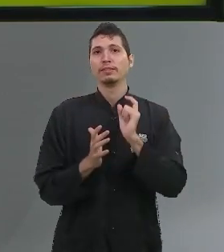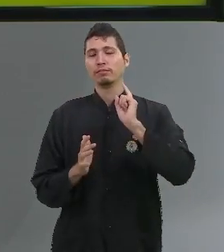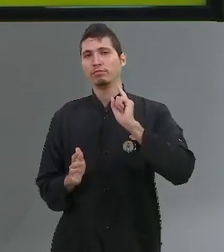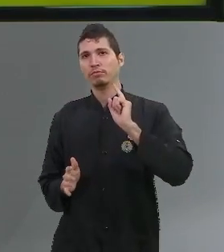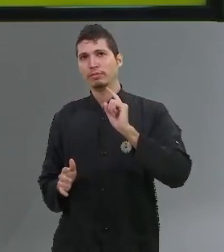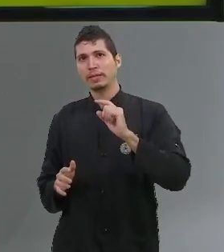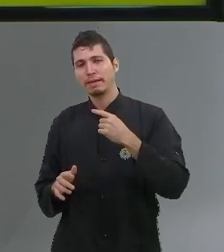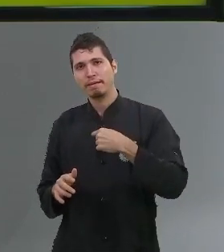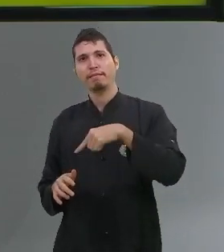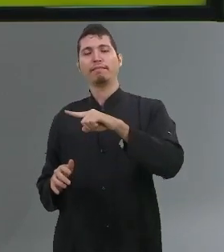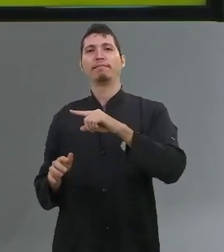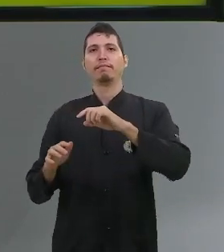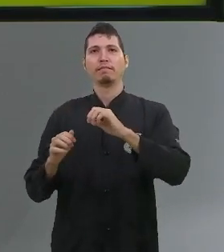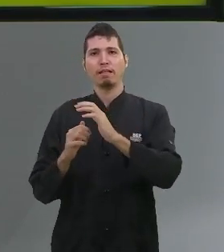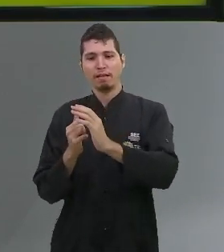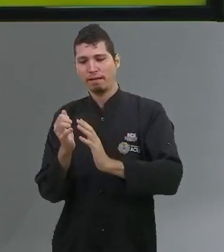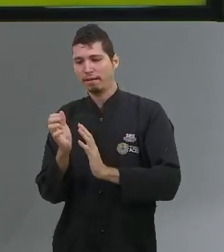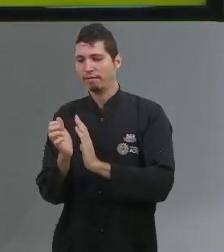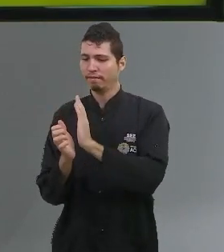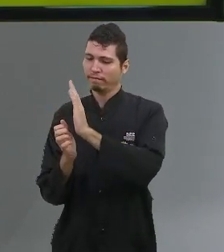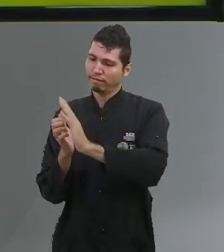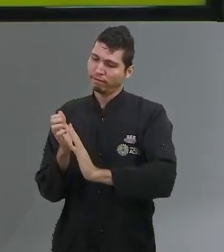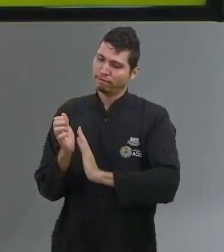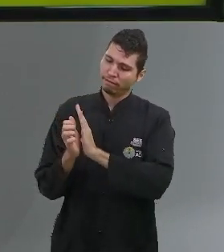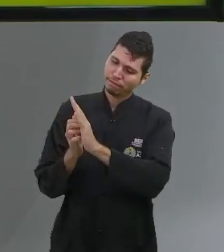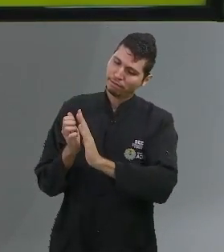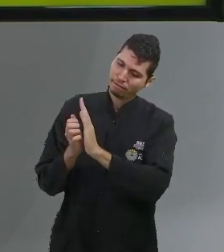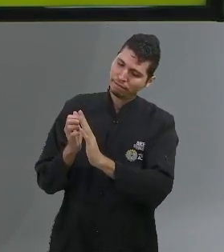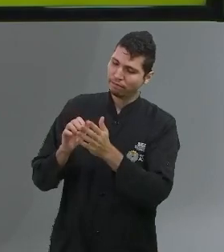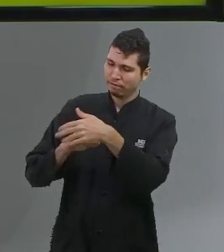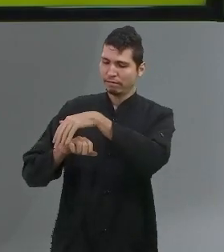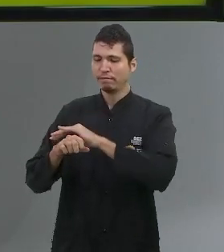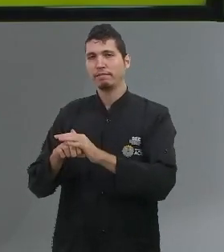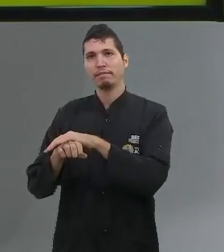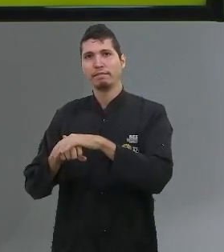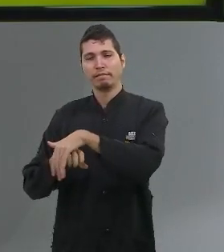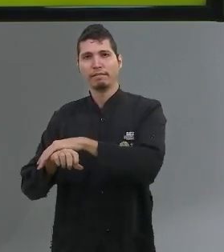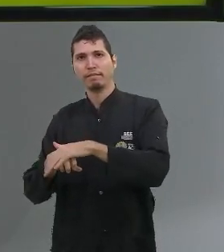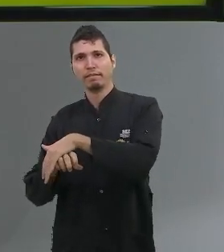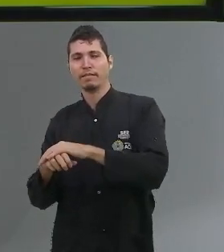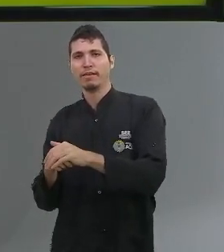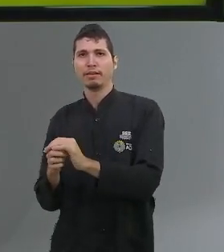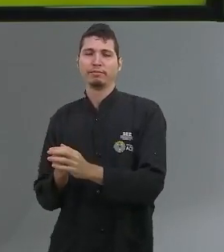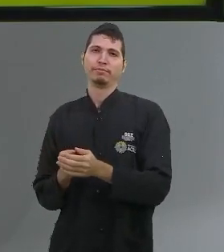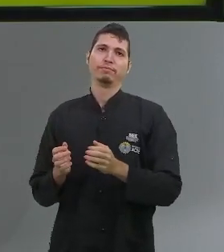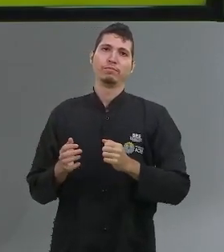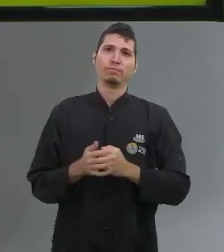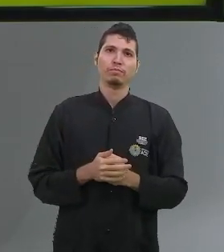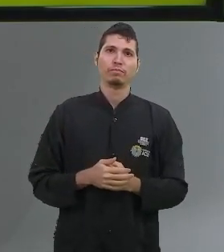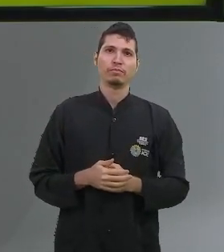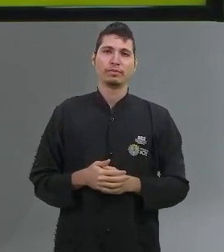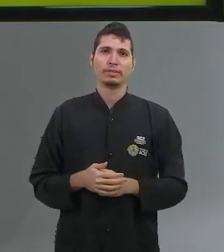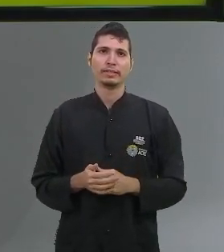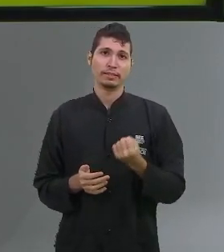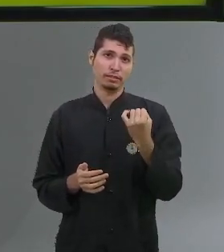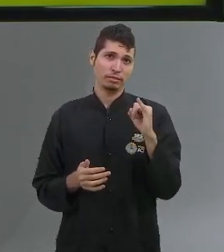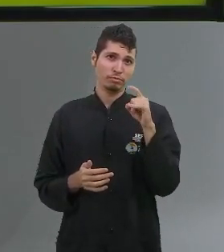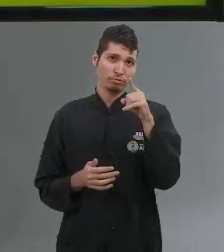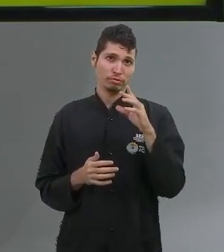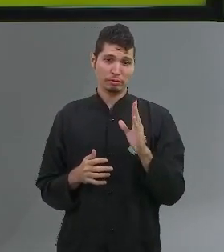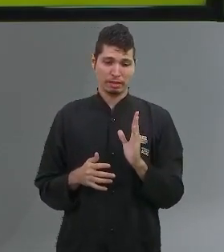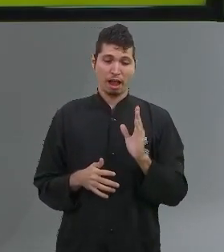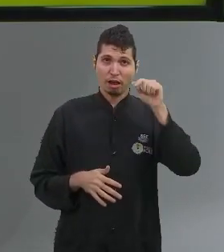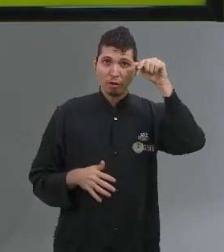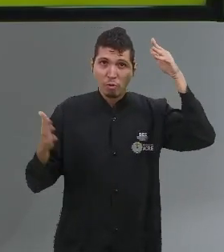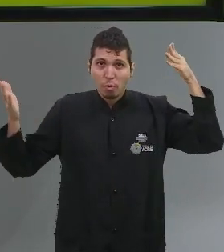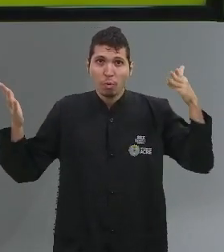mãe pediu. Aliás, a mãe normalmente pede para encher as garrafas. Você está em casa agora. O que você vai fazer agora?